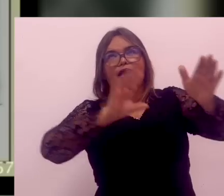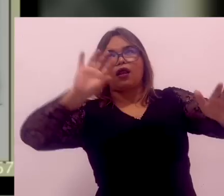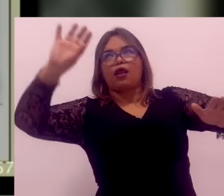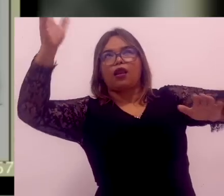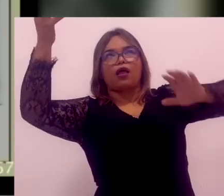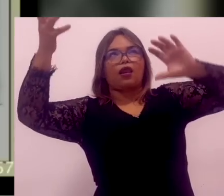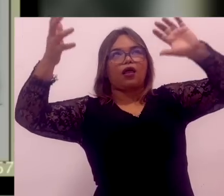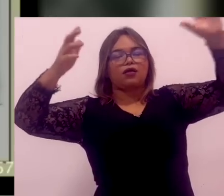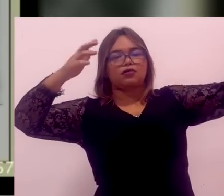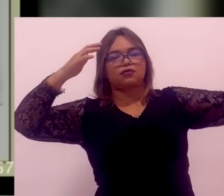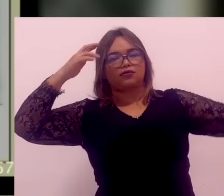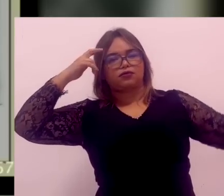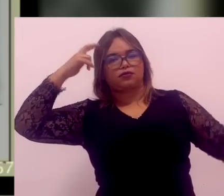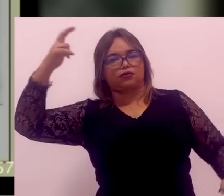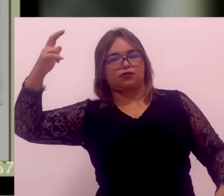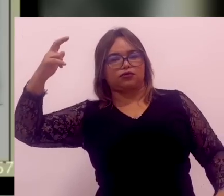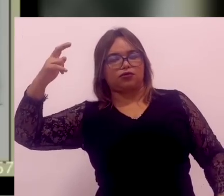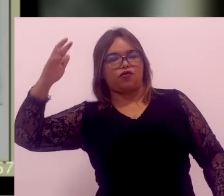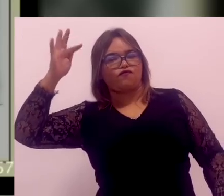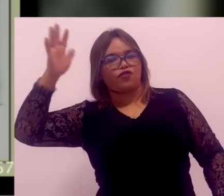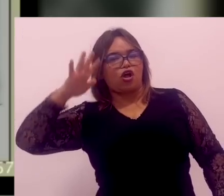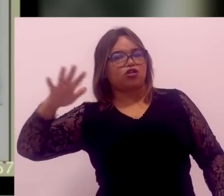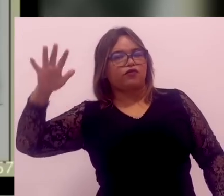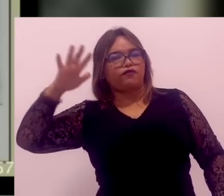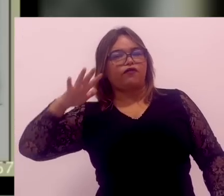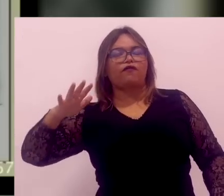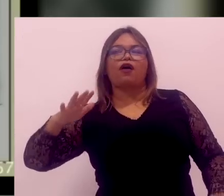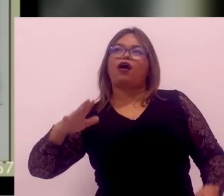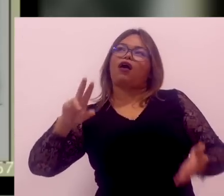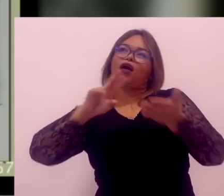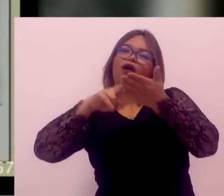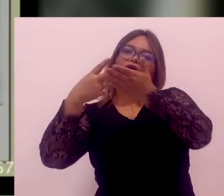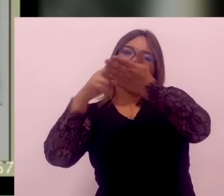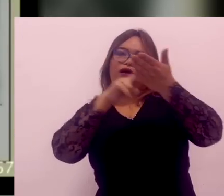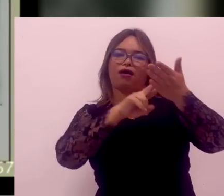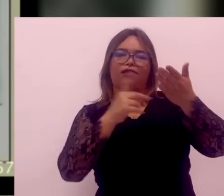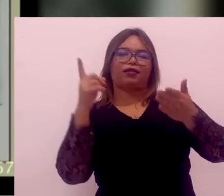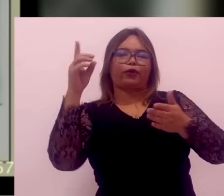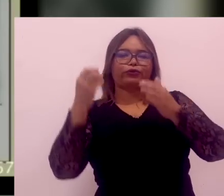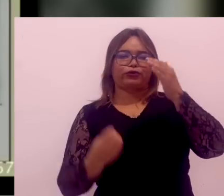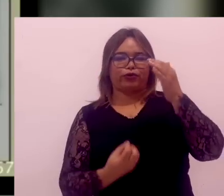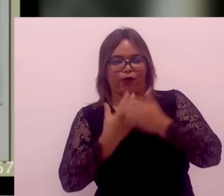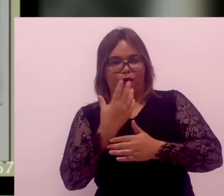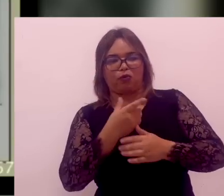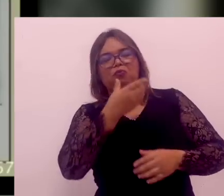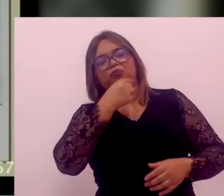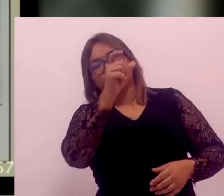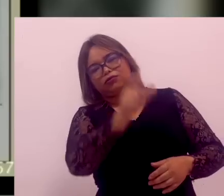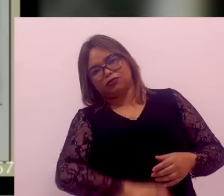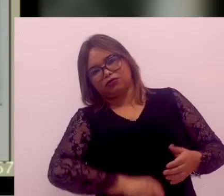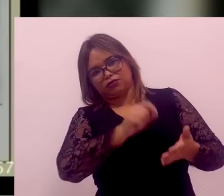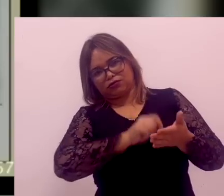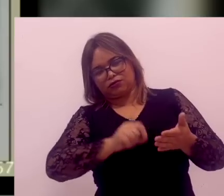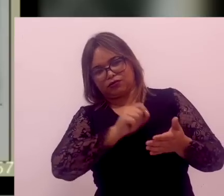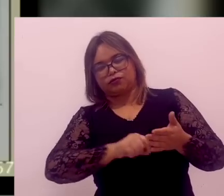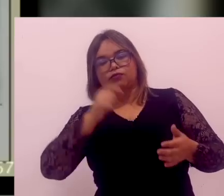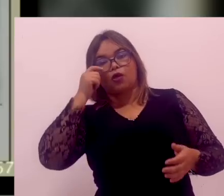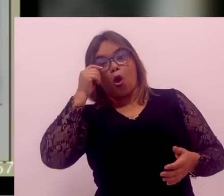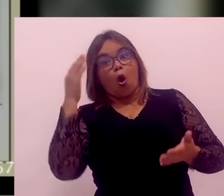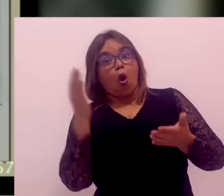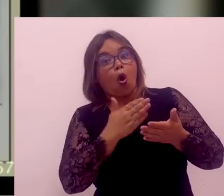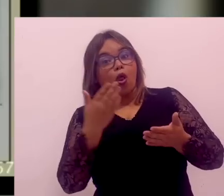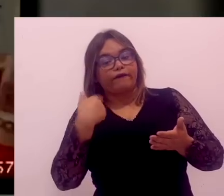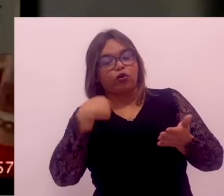disse. Agora, aqui está o livro Morais e Dogma. Eu escaneei para que as pessoas não pensem que eu estou falando